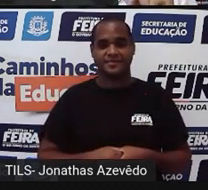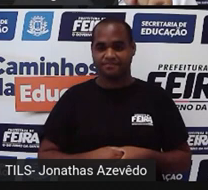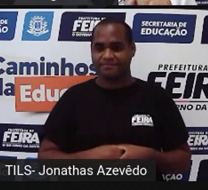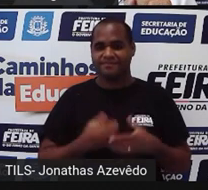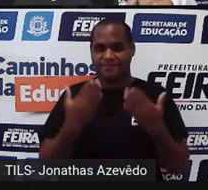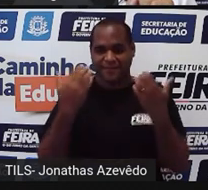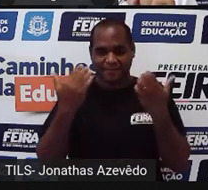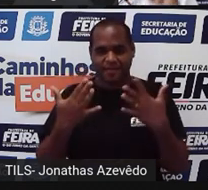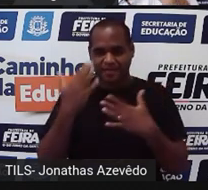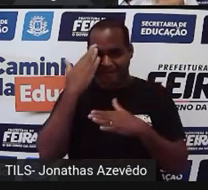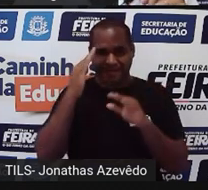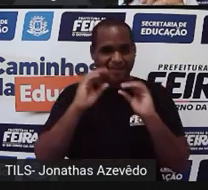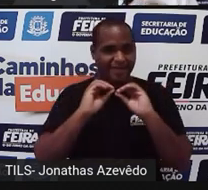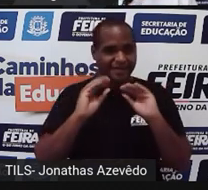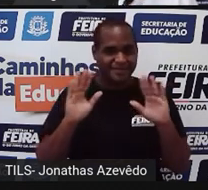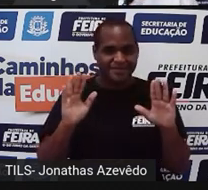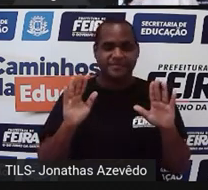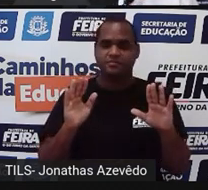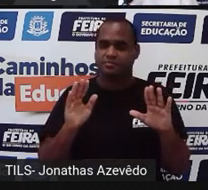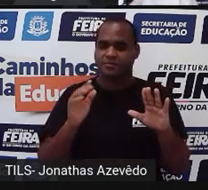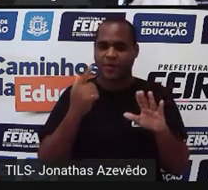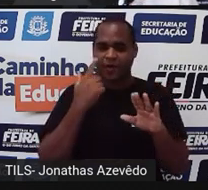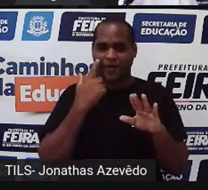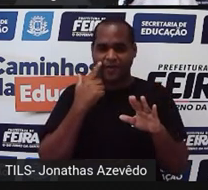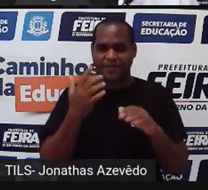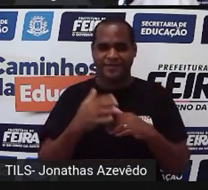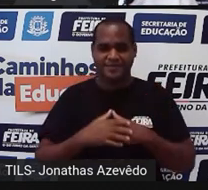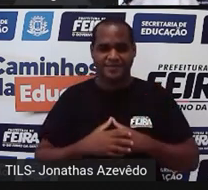Vamos lá? Vamos entender? Se liga aí.